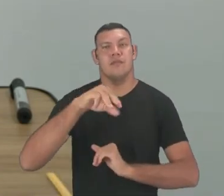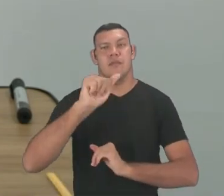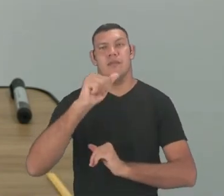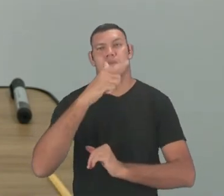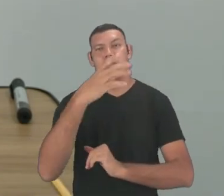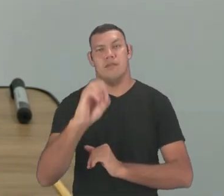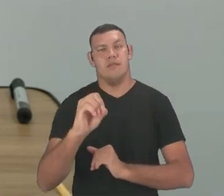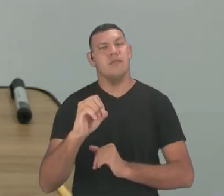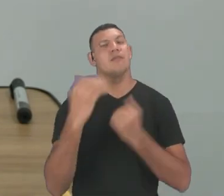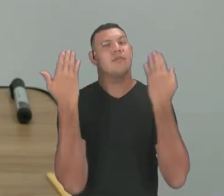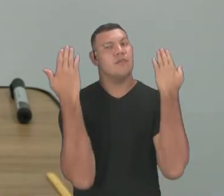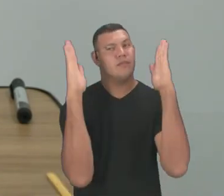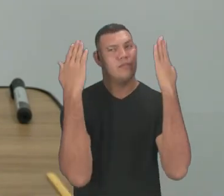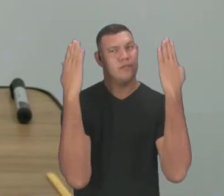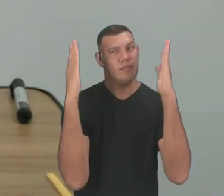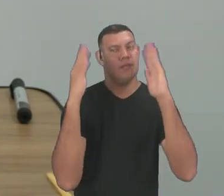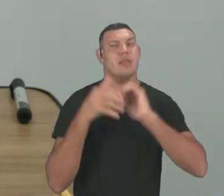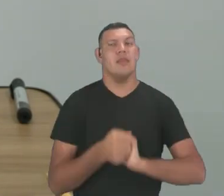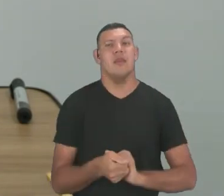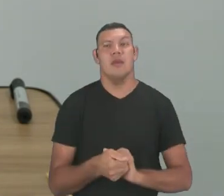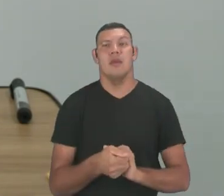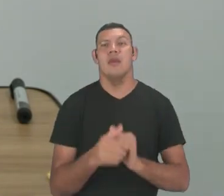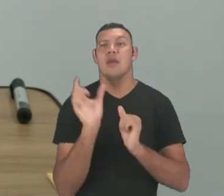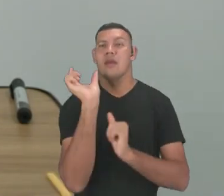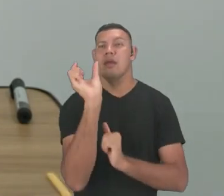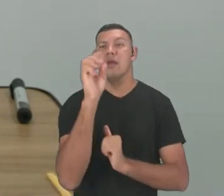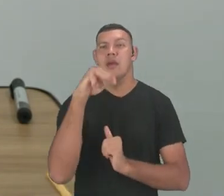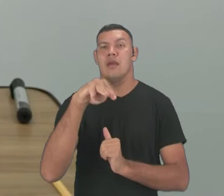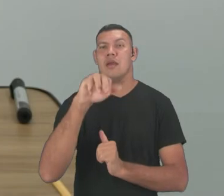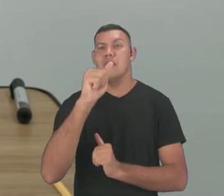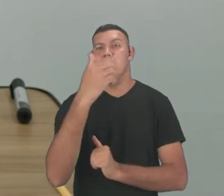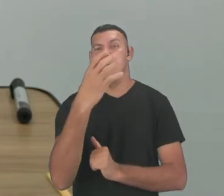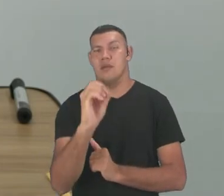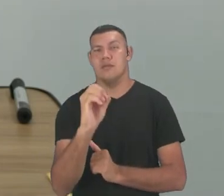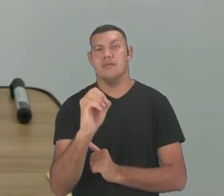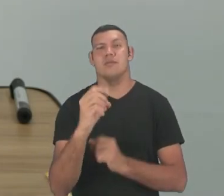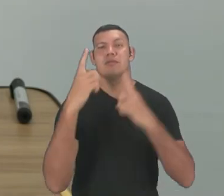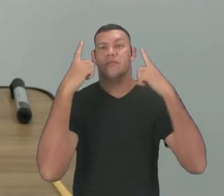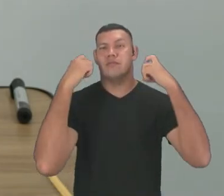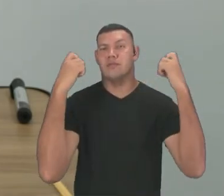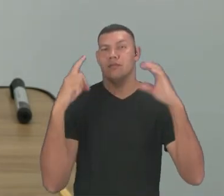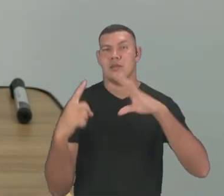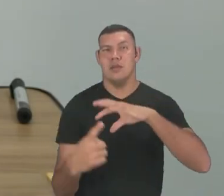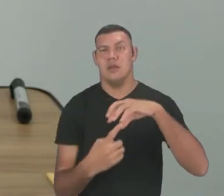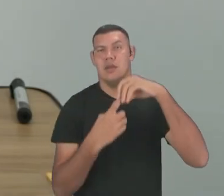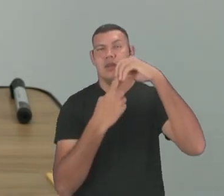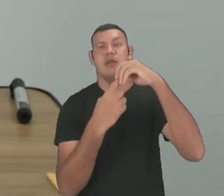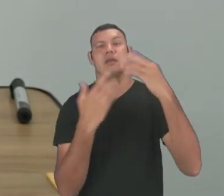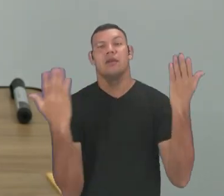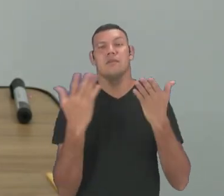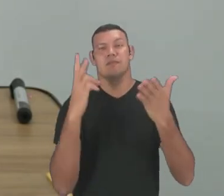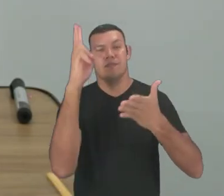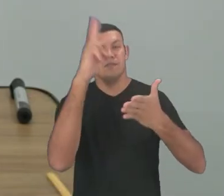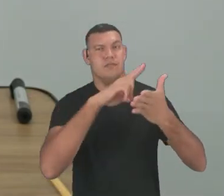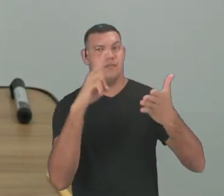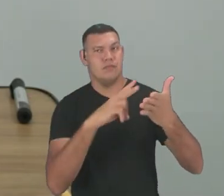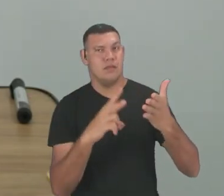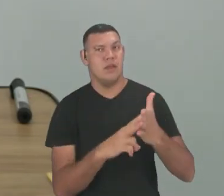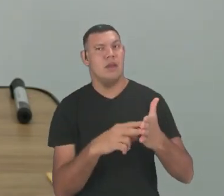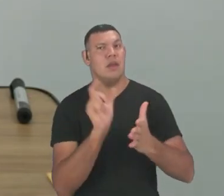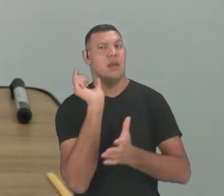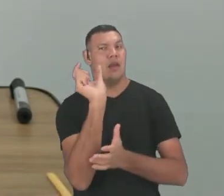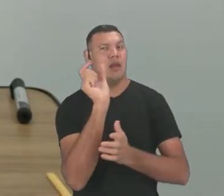mão muito bem então na palavra a mão temos apenas um som vamos fazer a leitura das palavras que nós